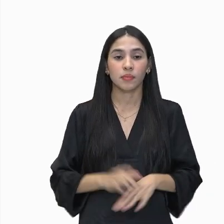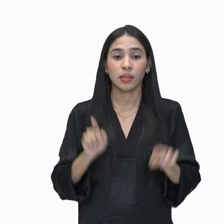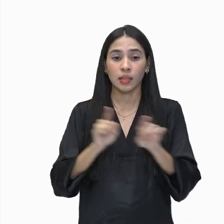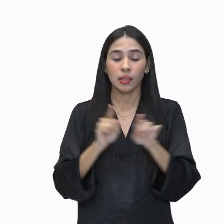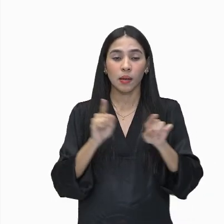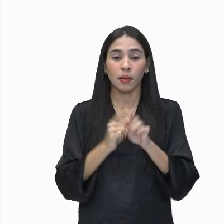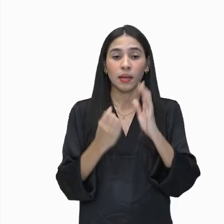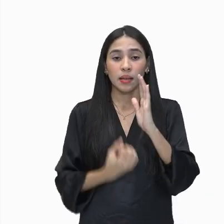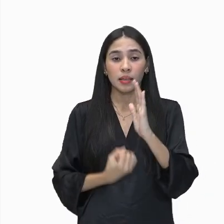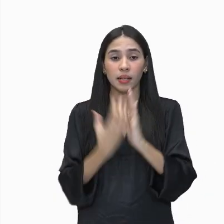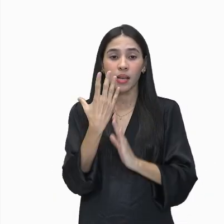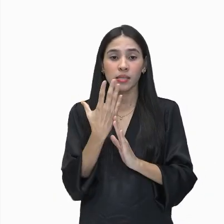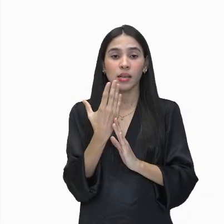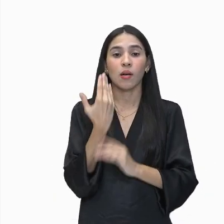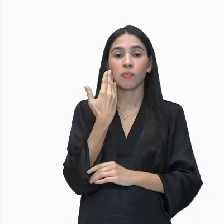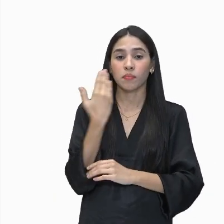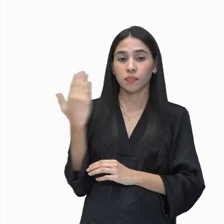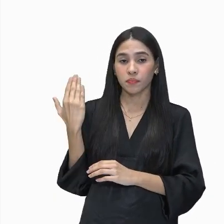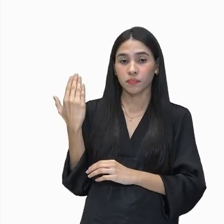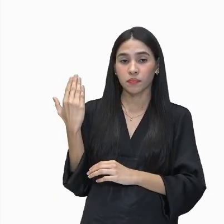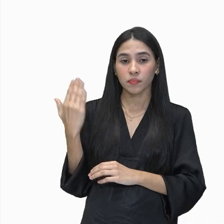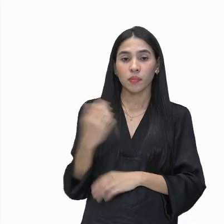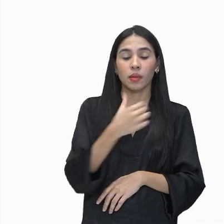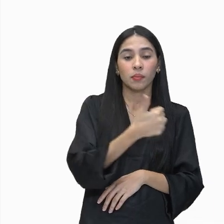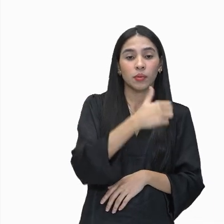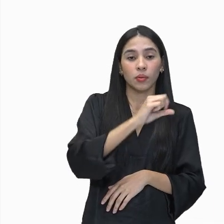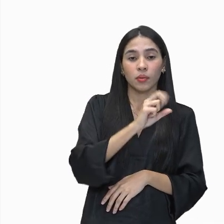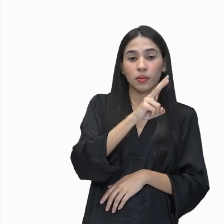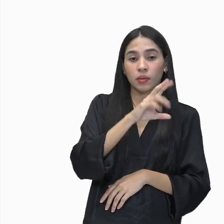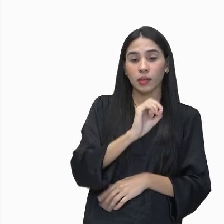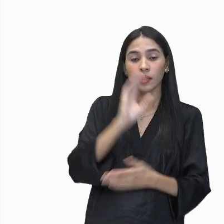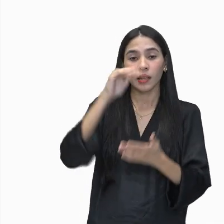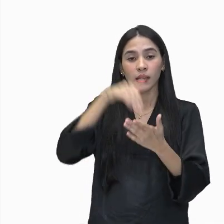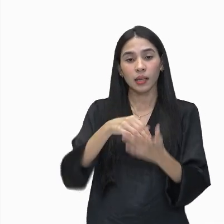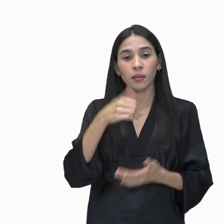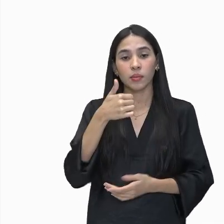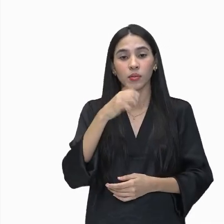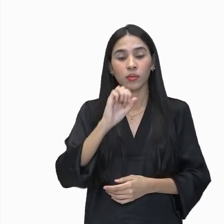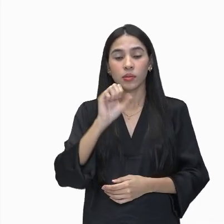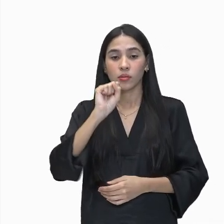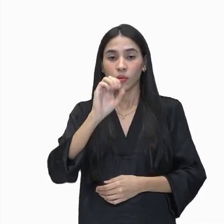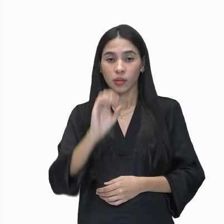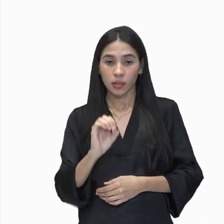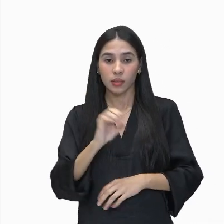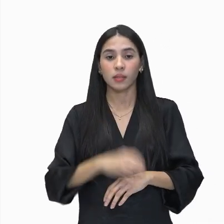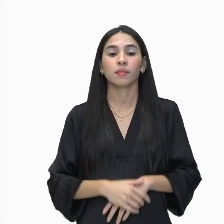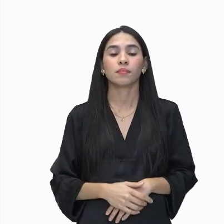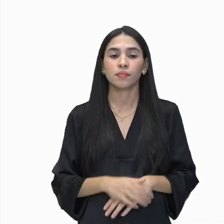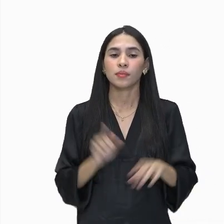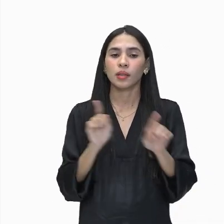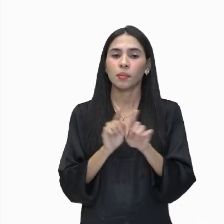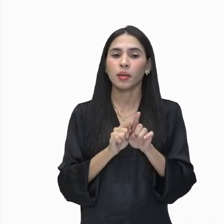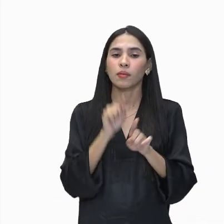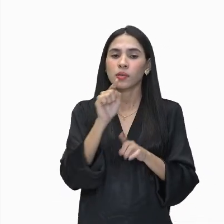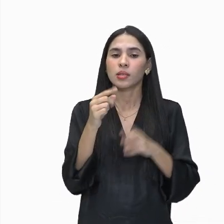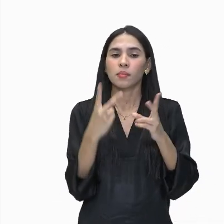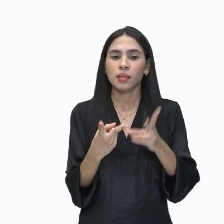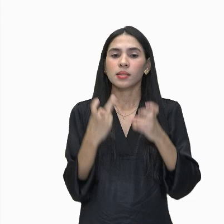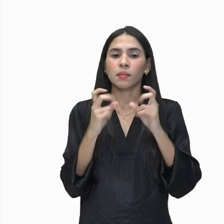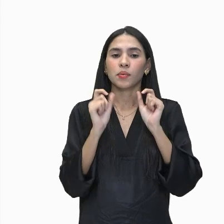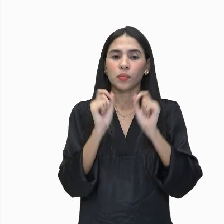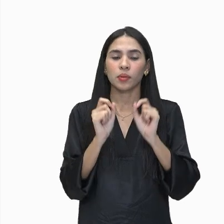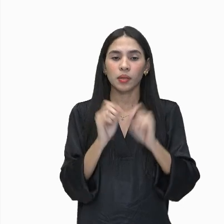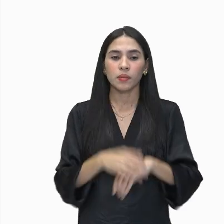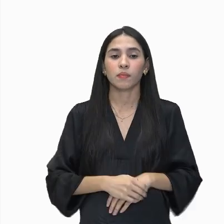urbana brasileira, entre as décadas de 1950 e 1980, a gente pode observar aí que